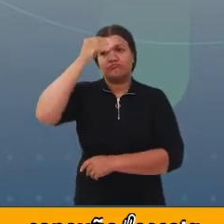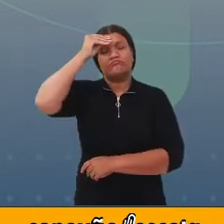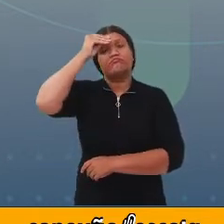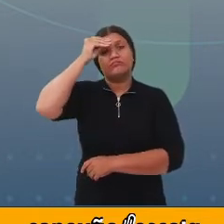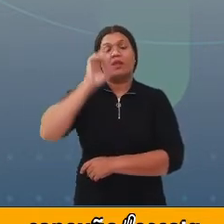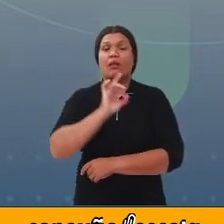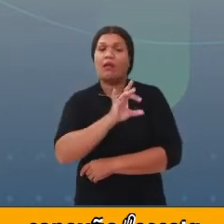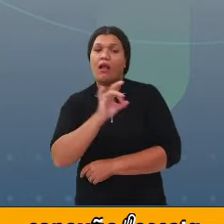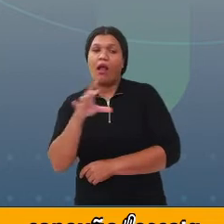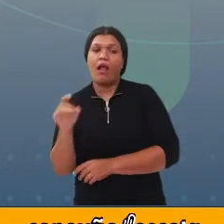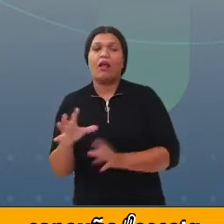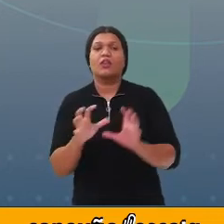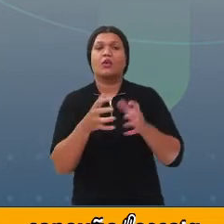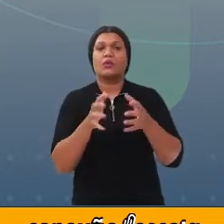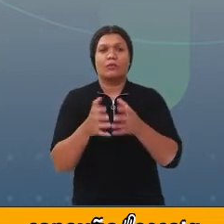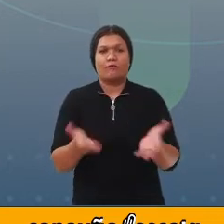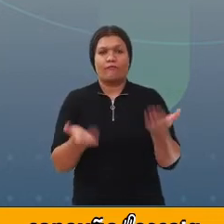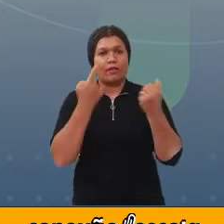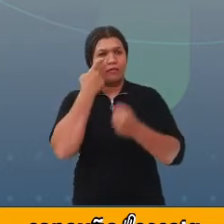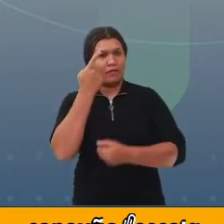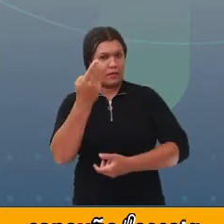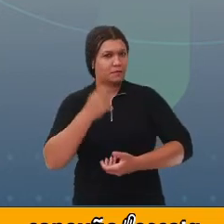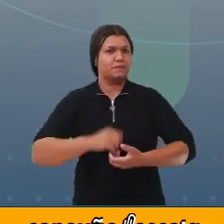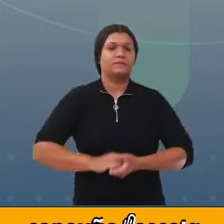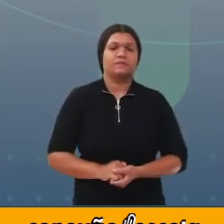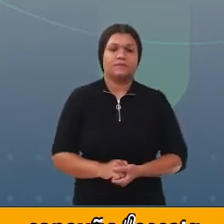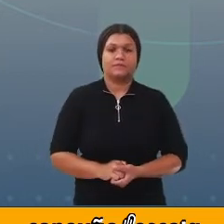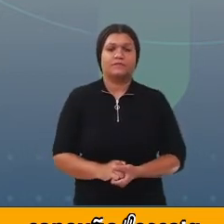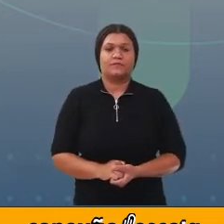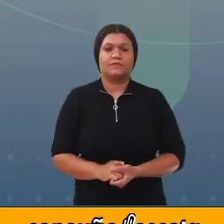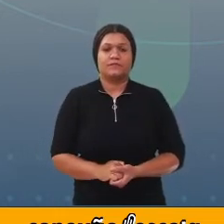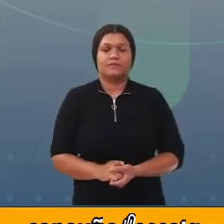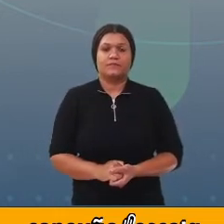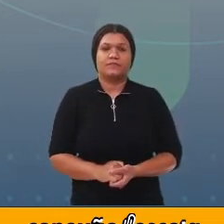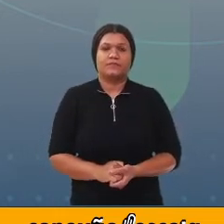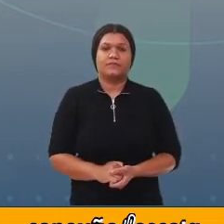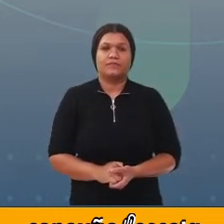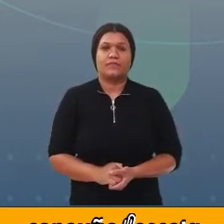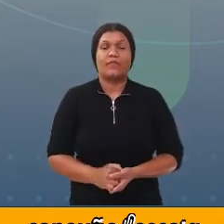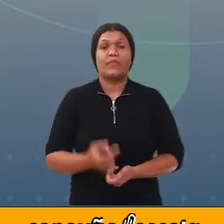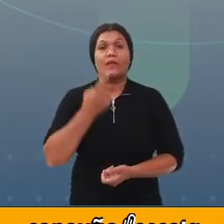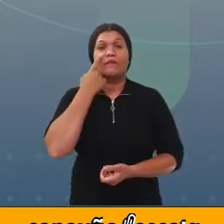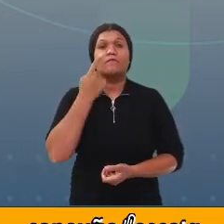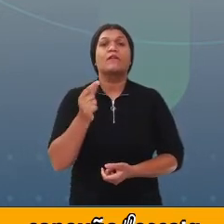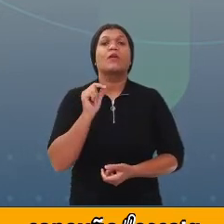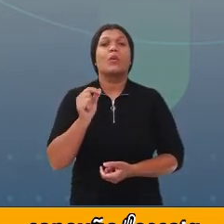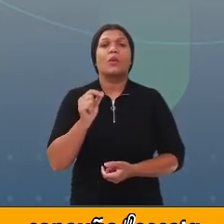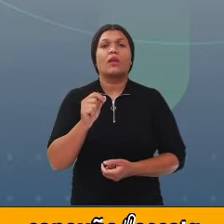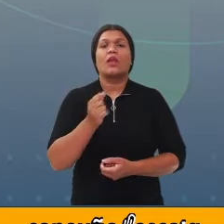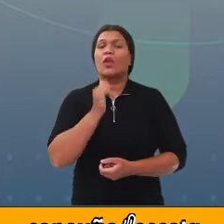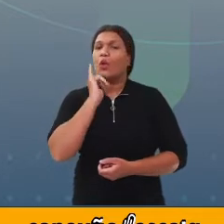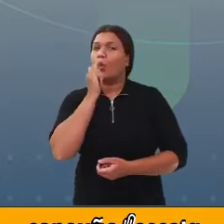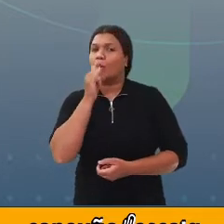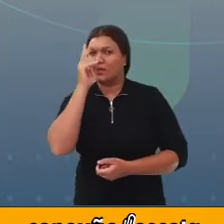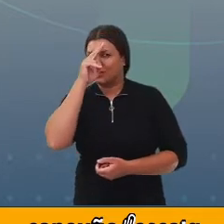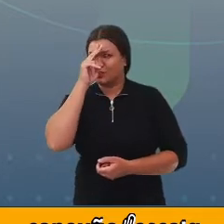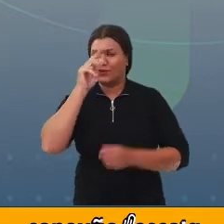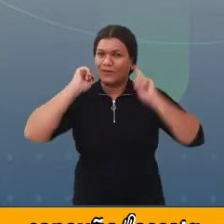dessas categorias. Vem comigo, então. Vamos revisitar o conto Chapeuzinho